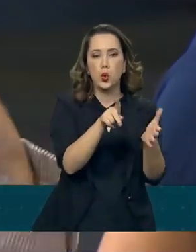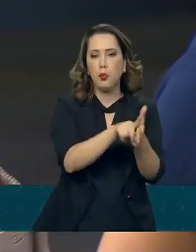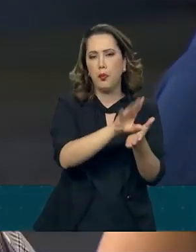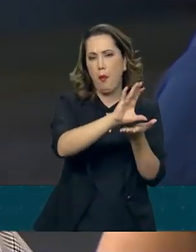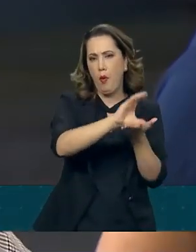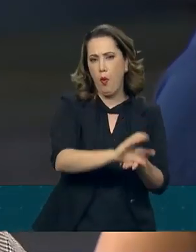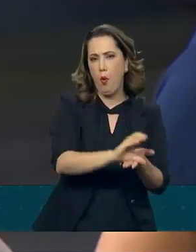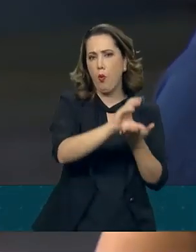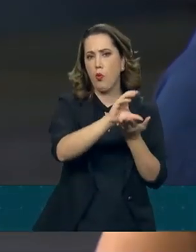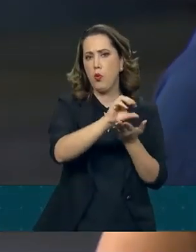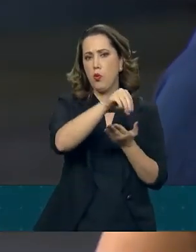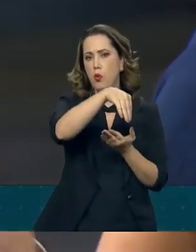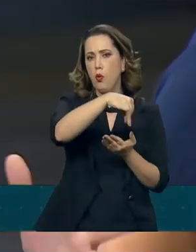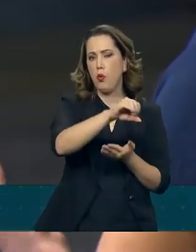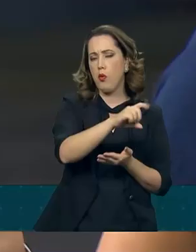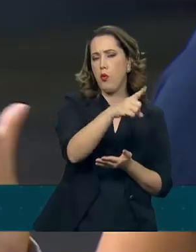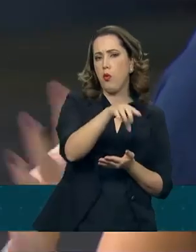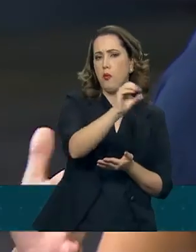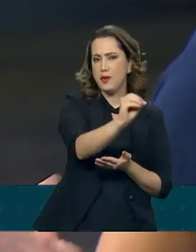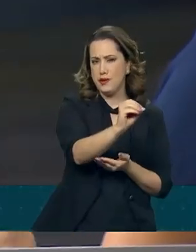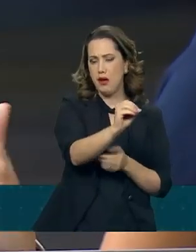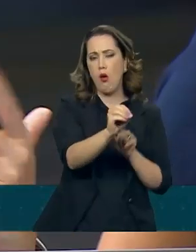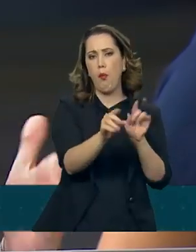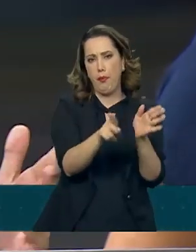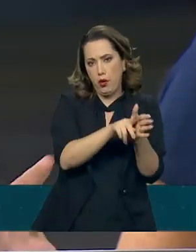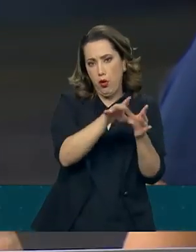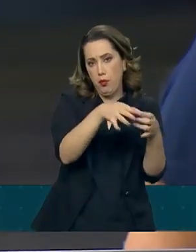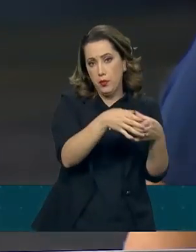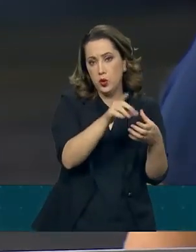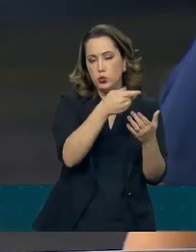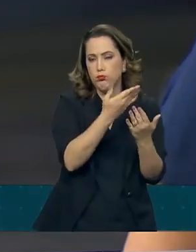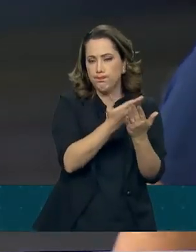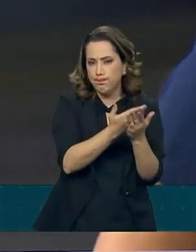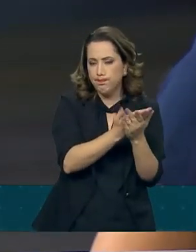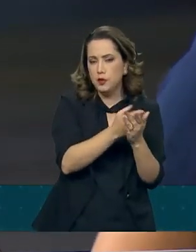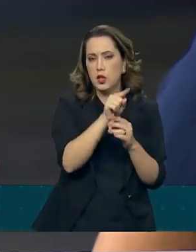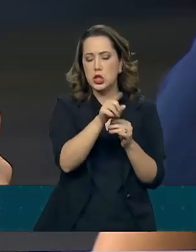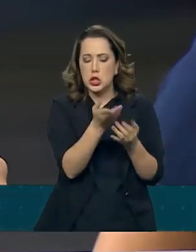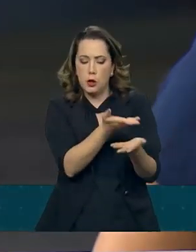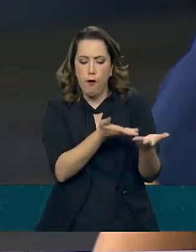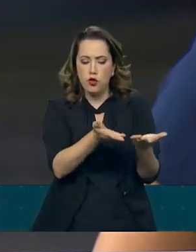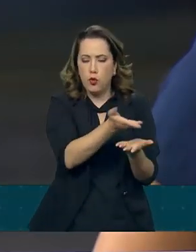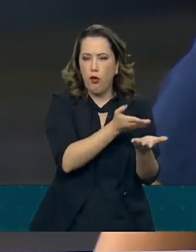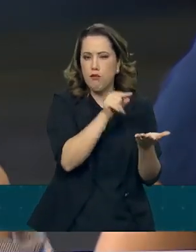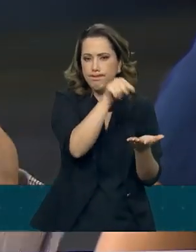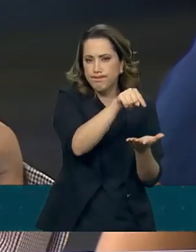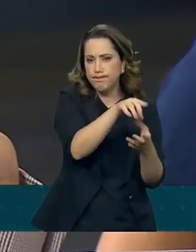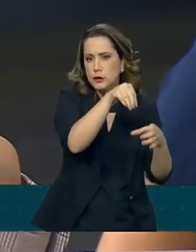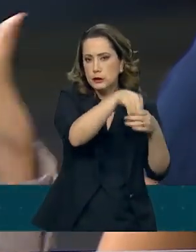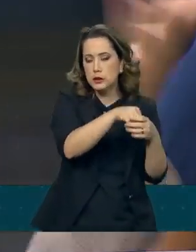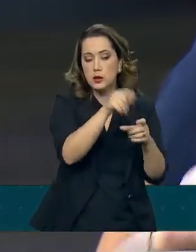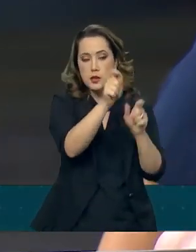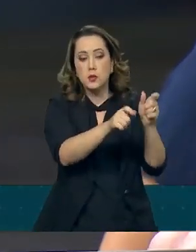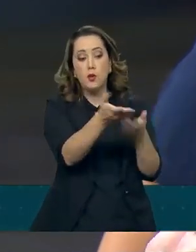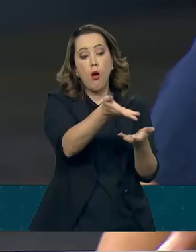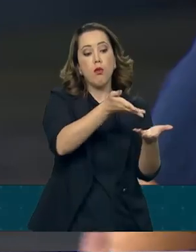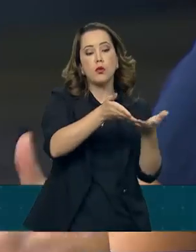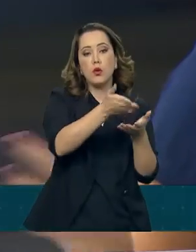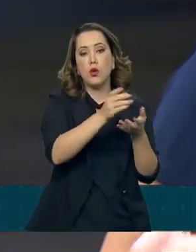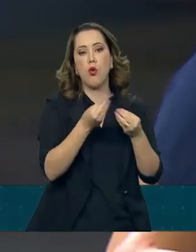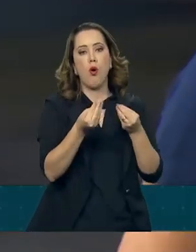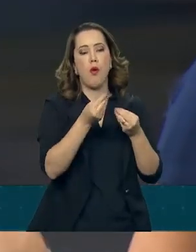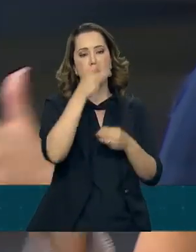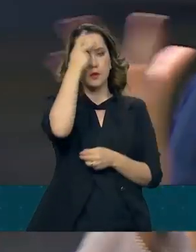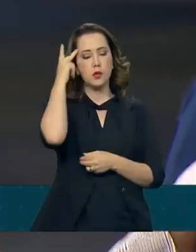eu queria saber se já há uma articulação por ele é é como é que vai ser a recepção do